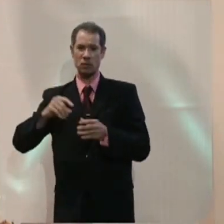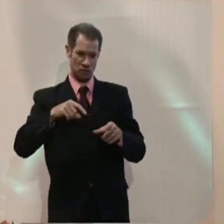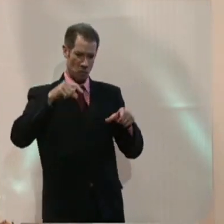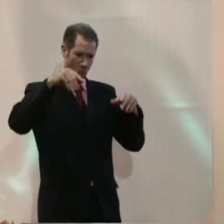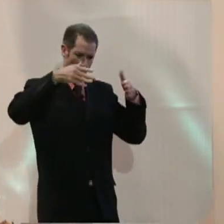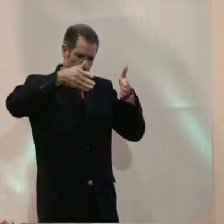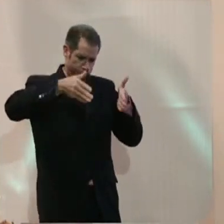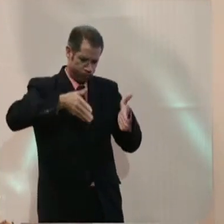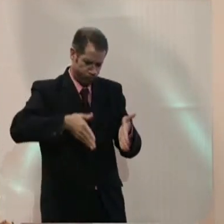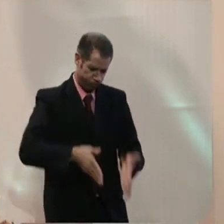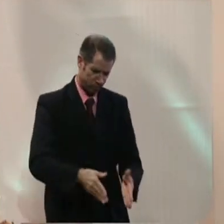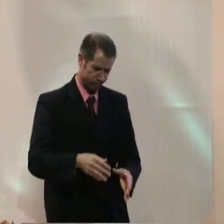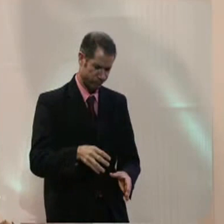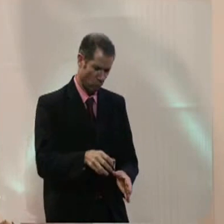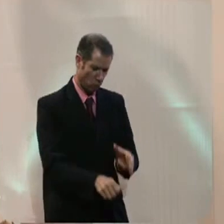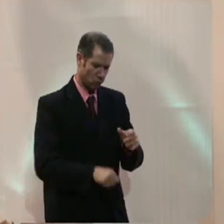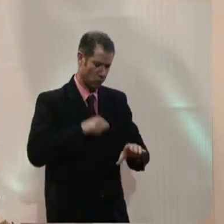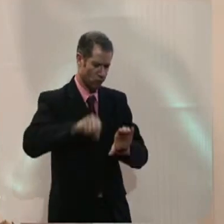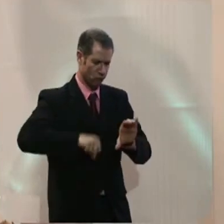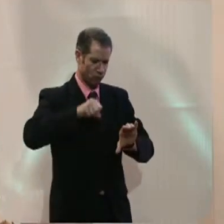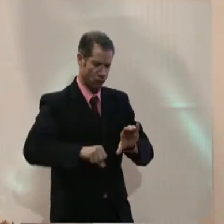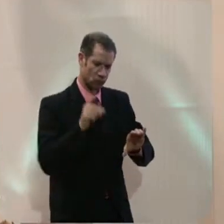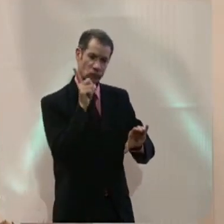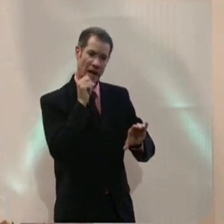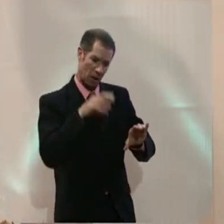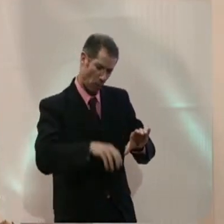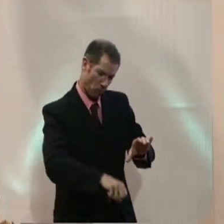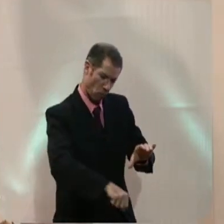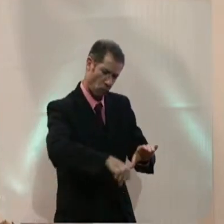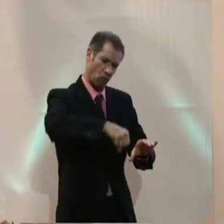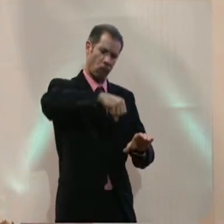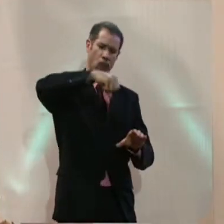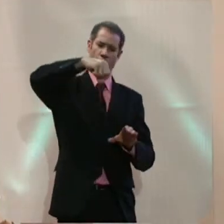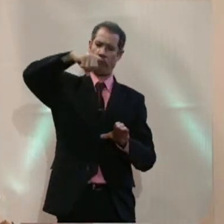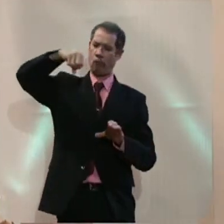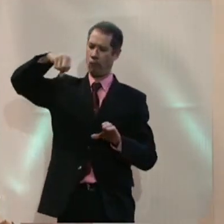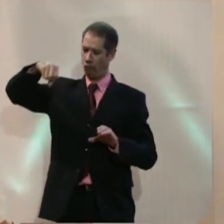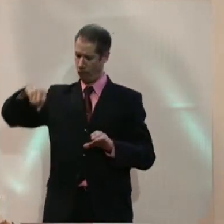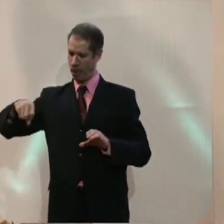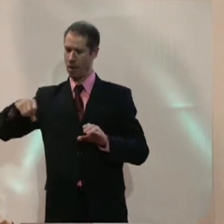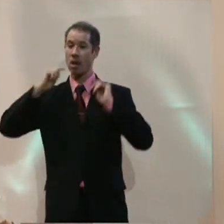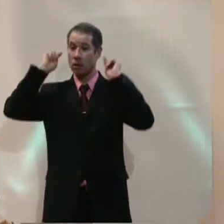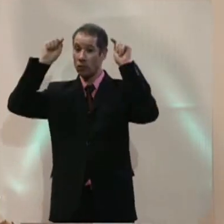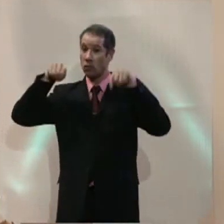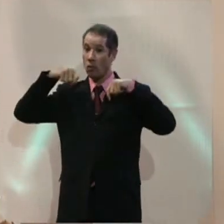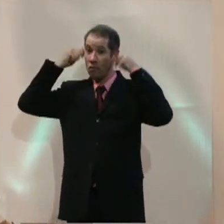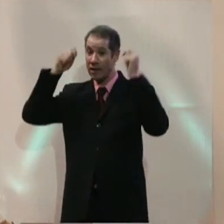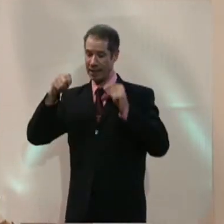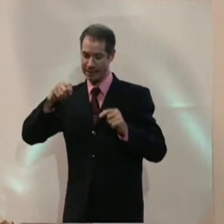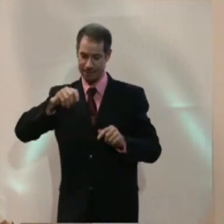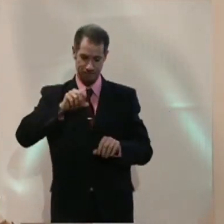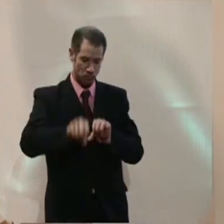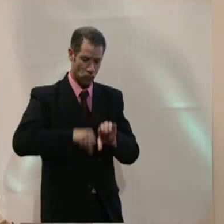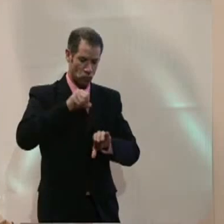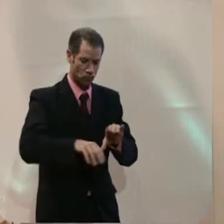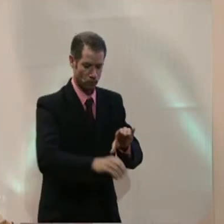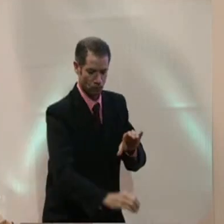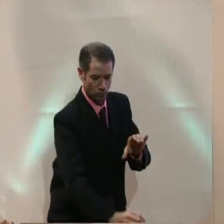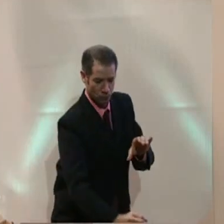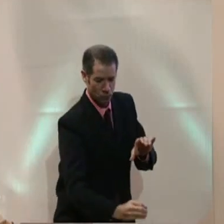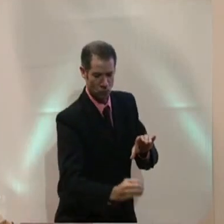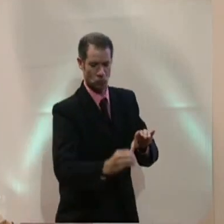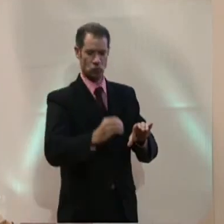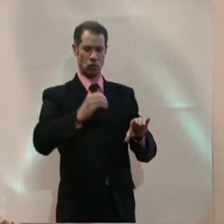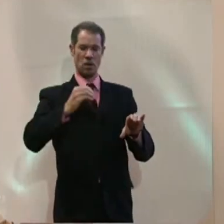seu pai Abrão havia deixado para ele. E quando ele chegava com as suas ovelhas para tirar água, o poço